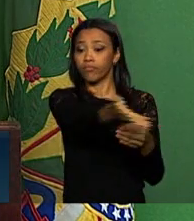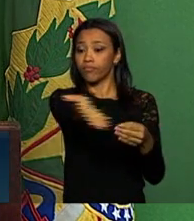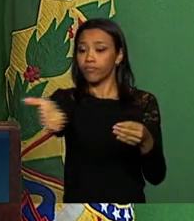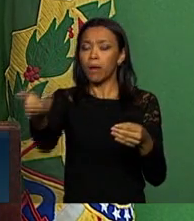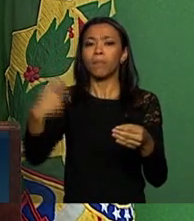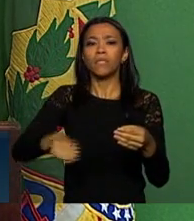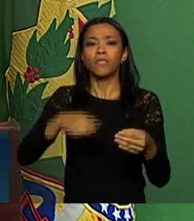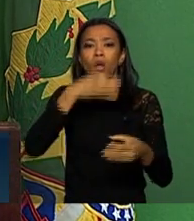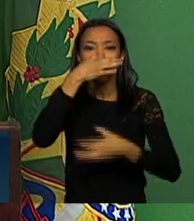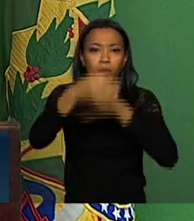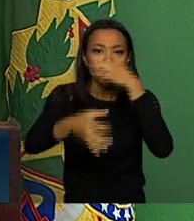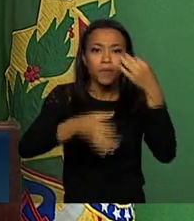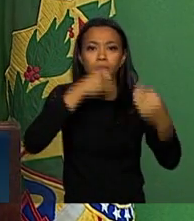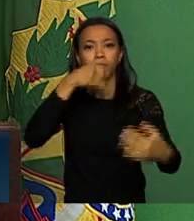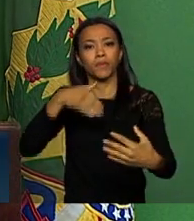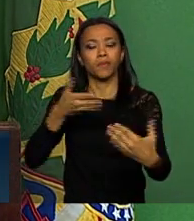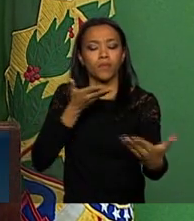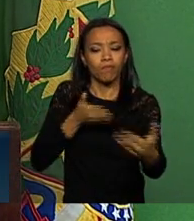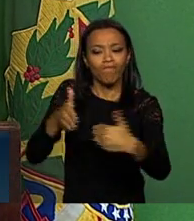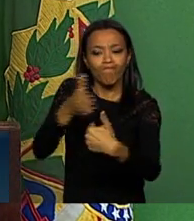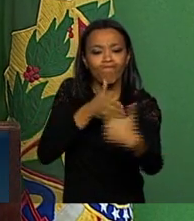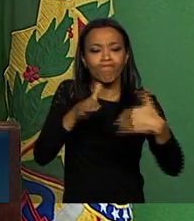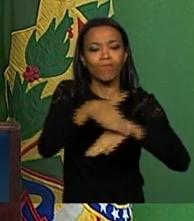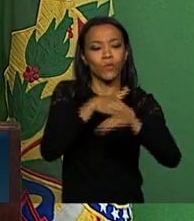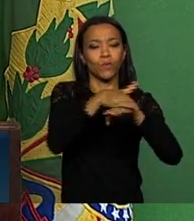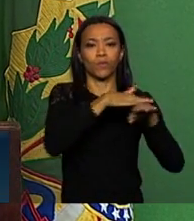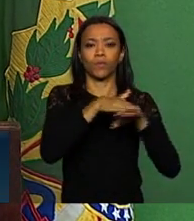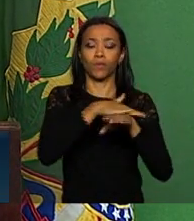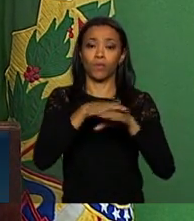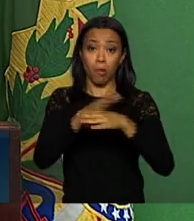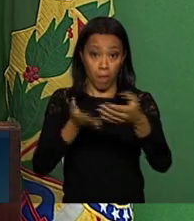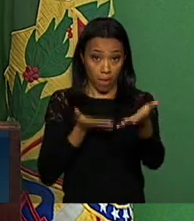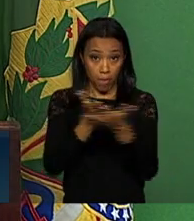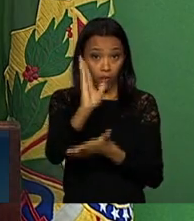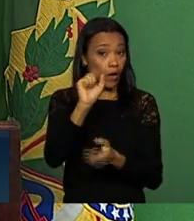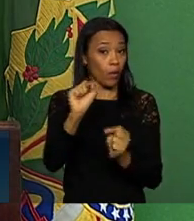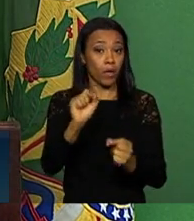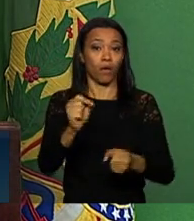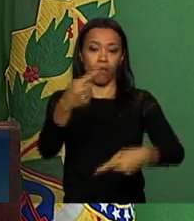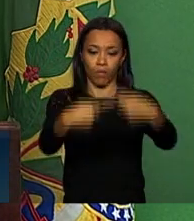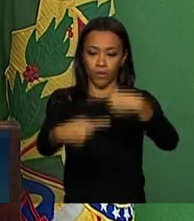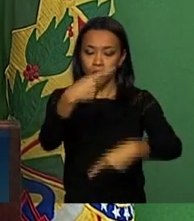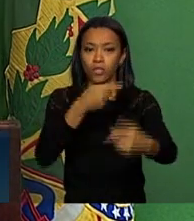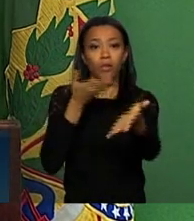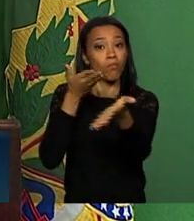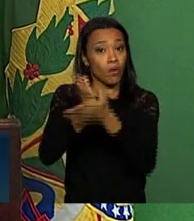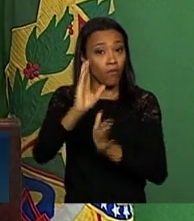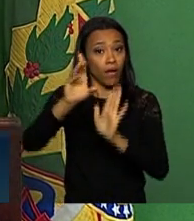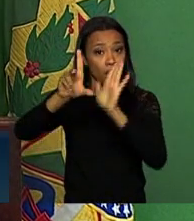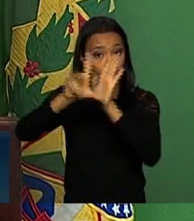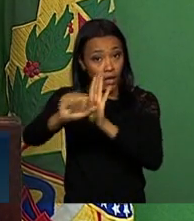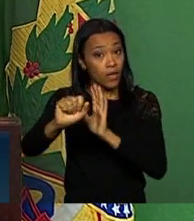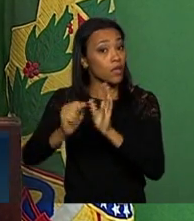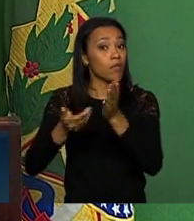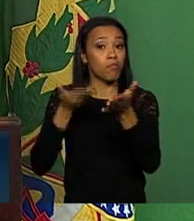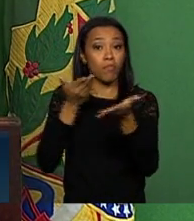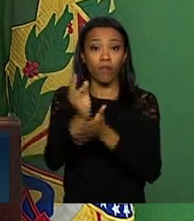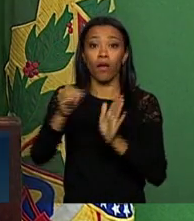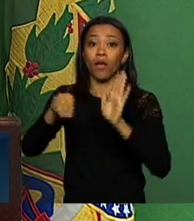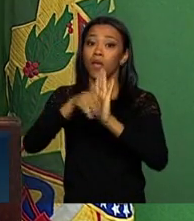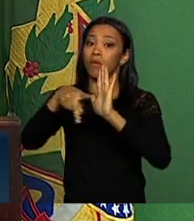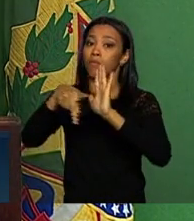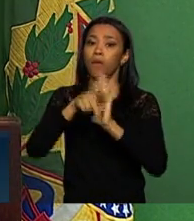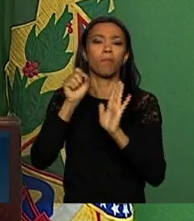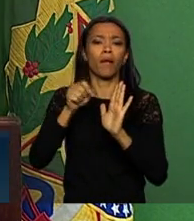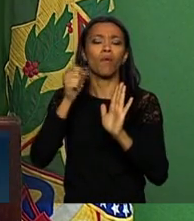favor do nosso povo para aprovação de políticas de lei e de medidas Provisórias que acelerem a saída da